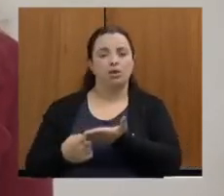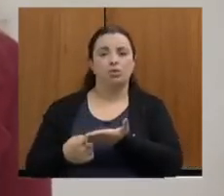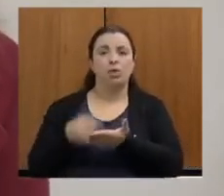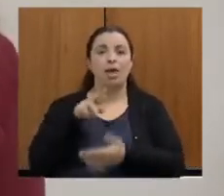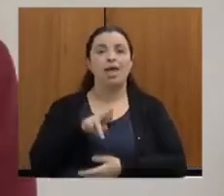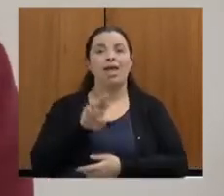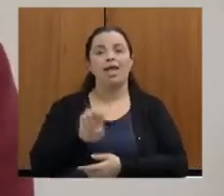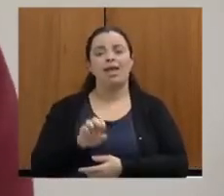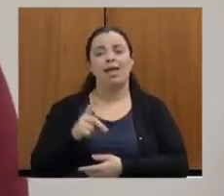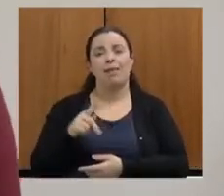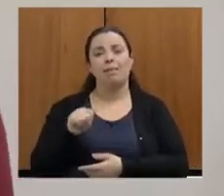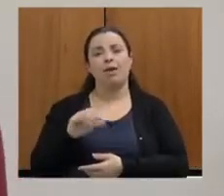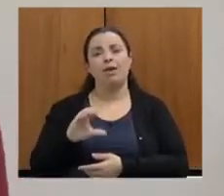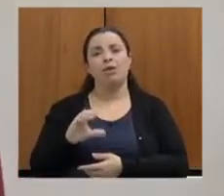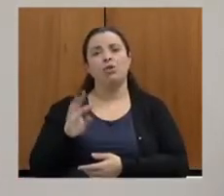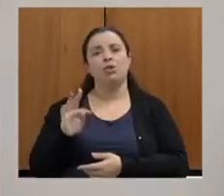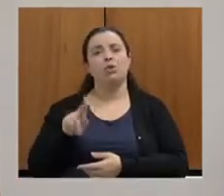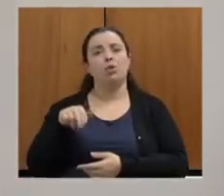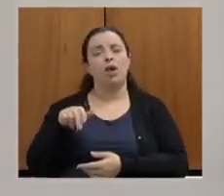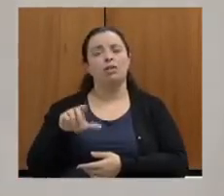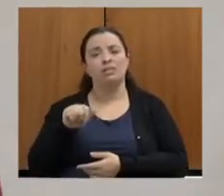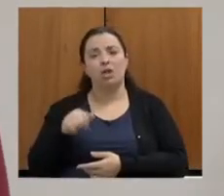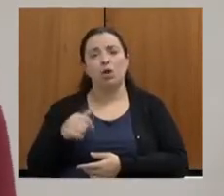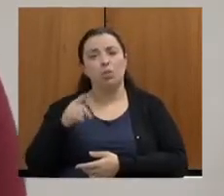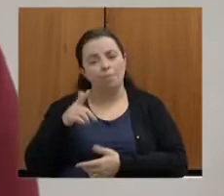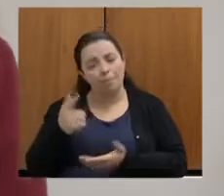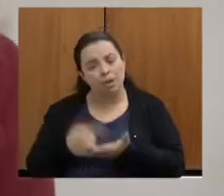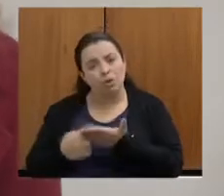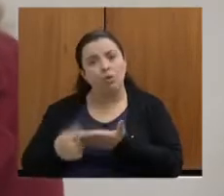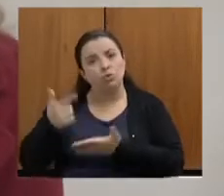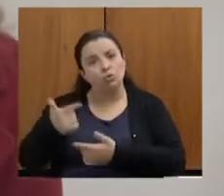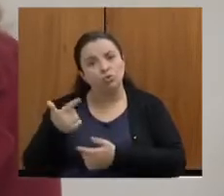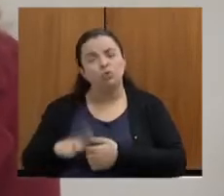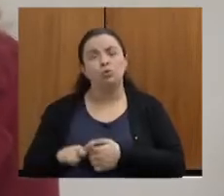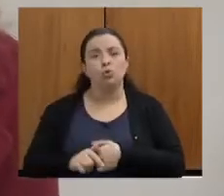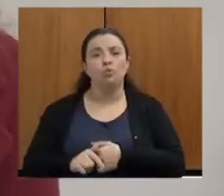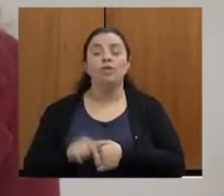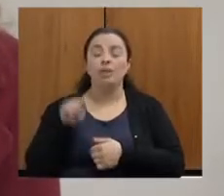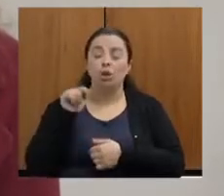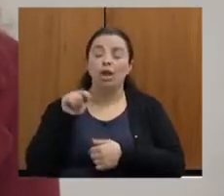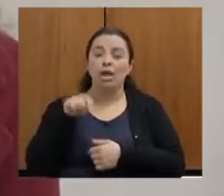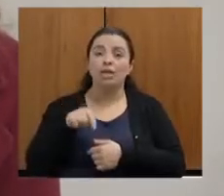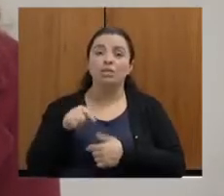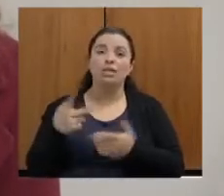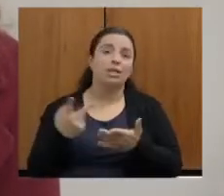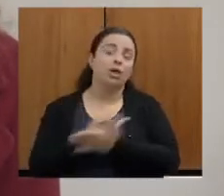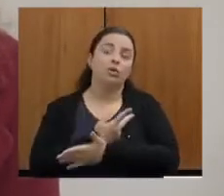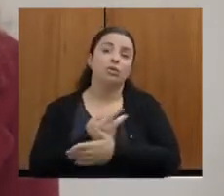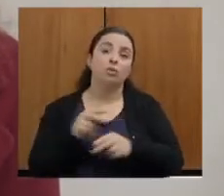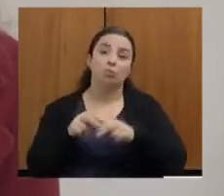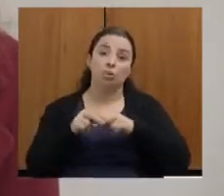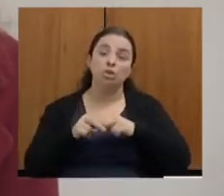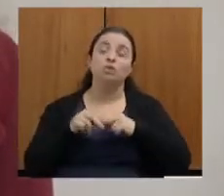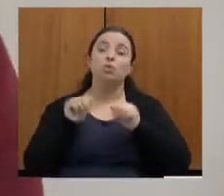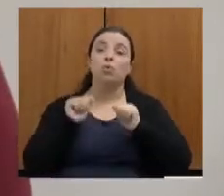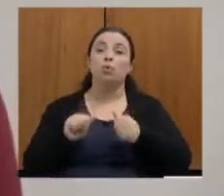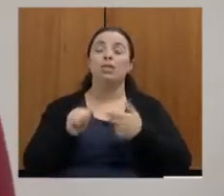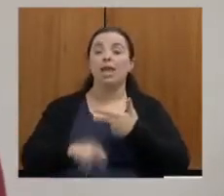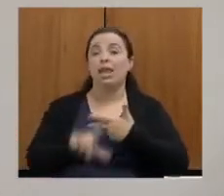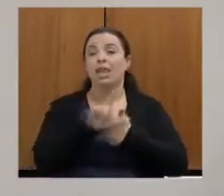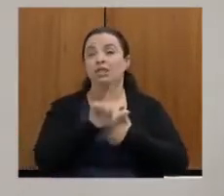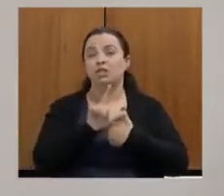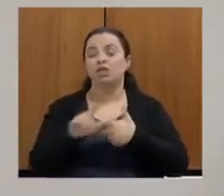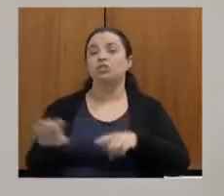atividade né não é atividades sobre a repactuação que está sendo realizado pelo poder legislativo Estadual